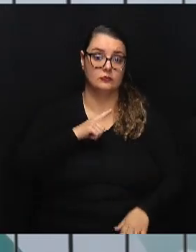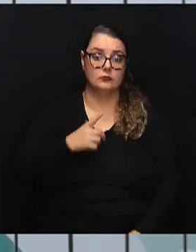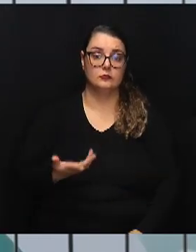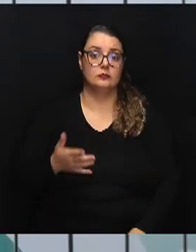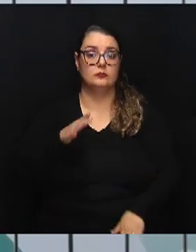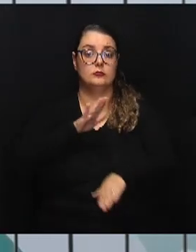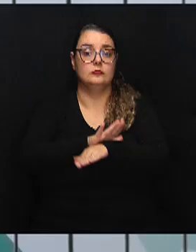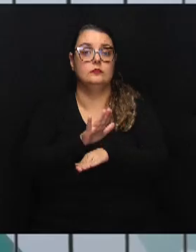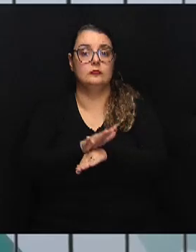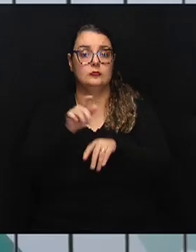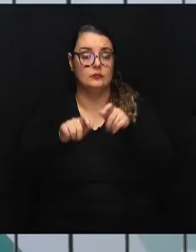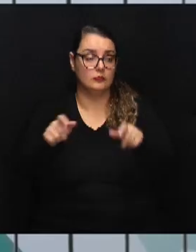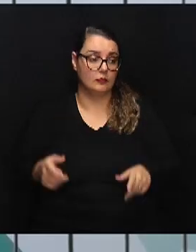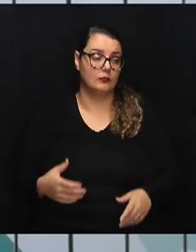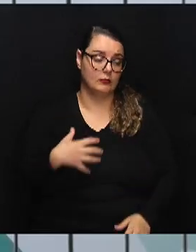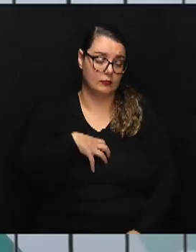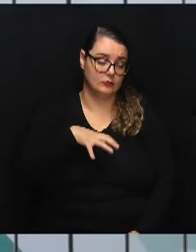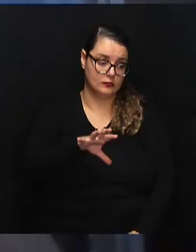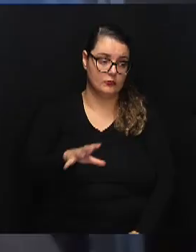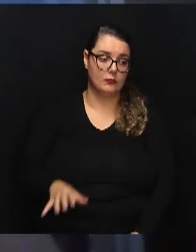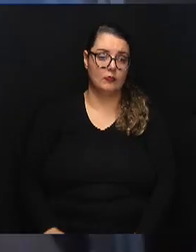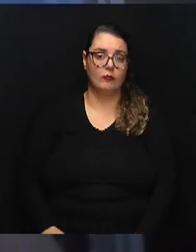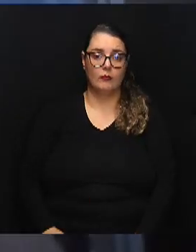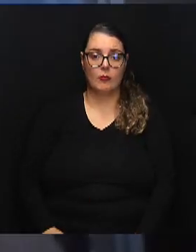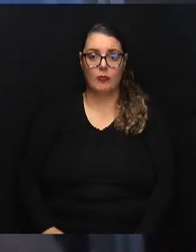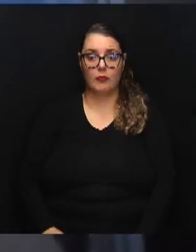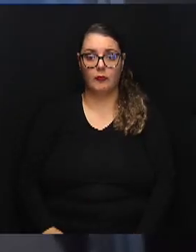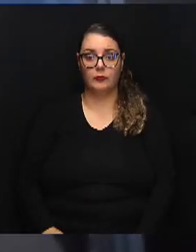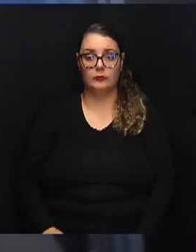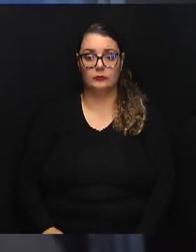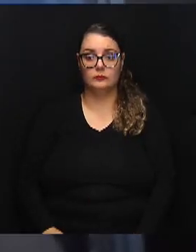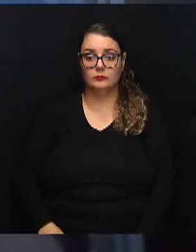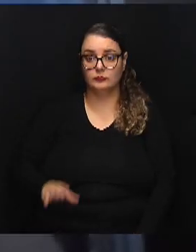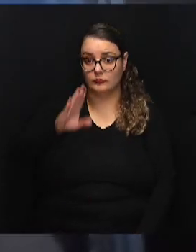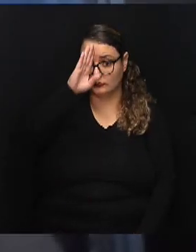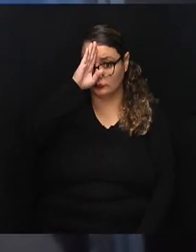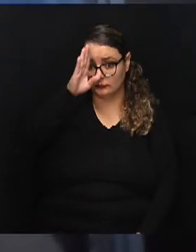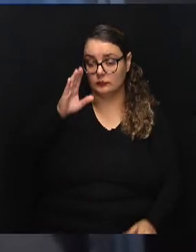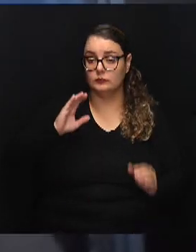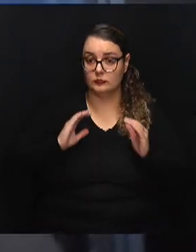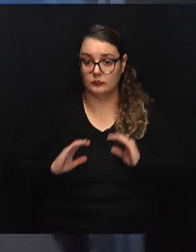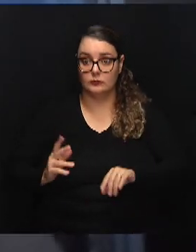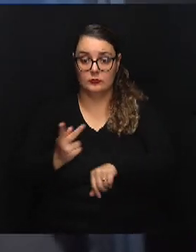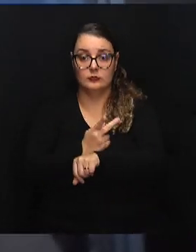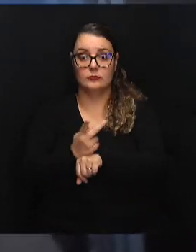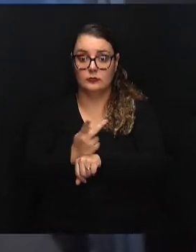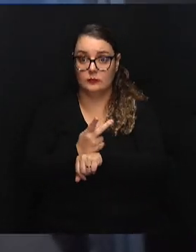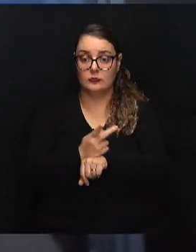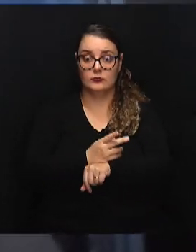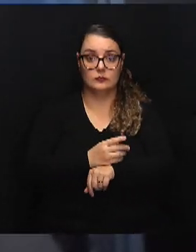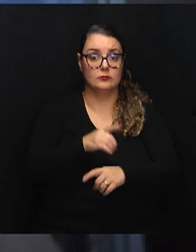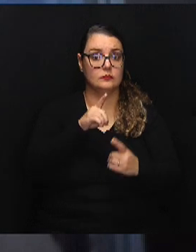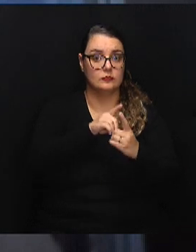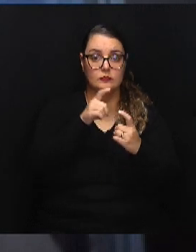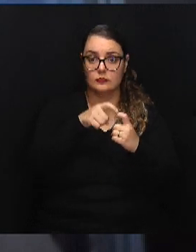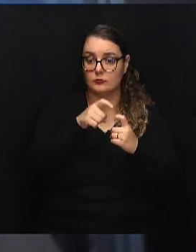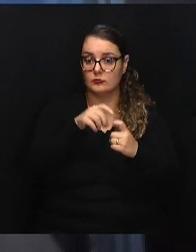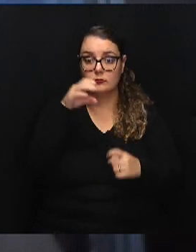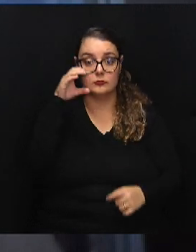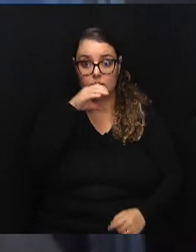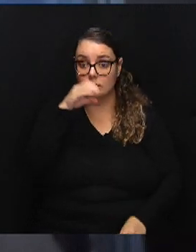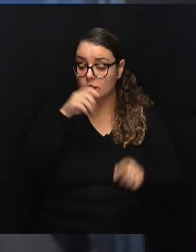ajudar alguém nessa condição? Bom, a principal conduta é procurar atendimento médico o mais rápido possível,